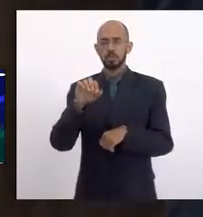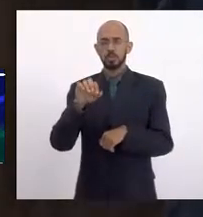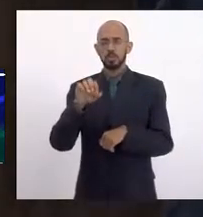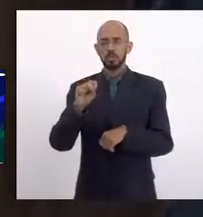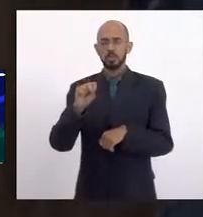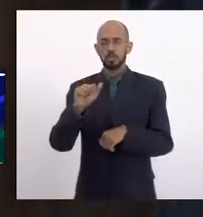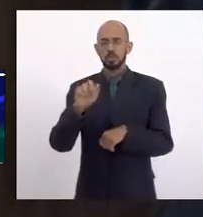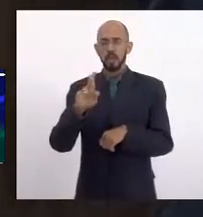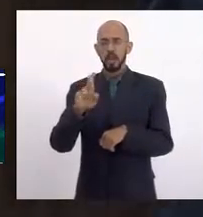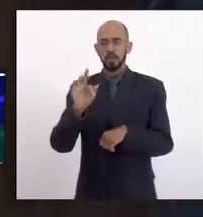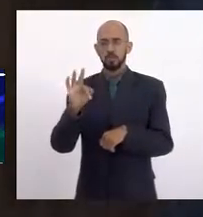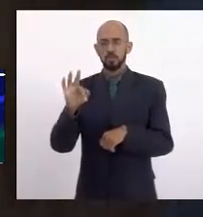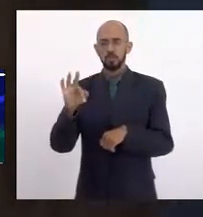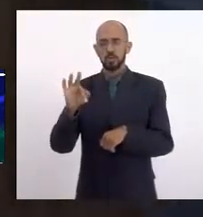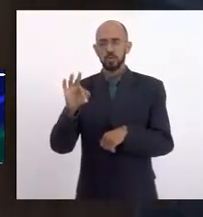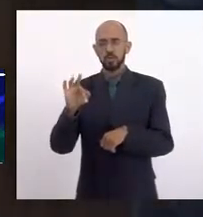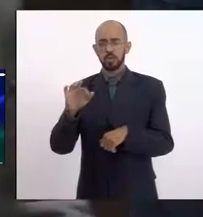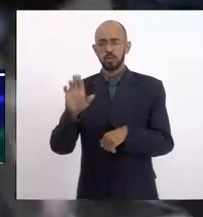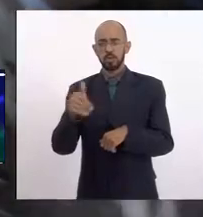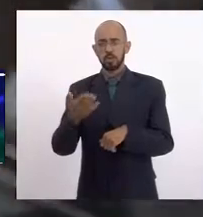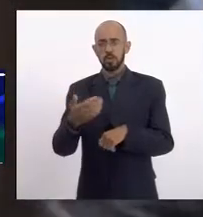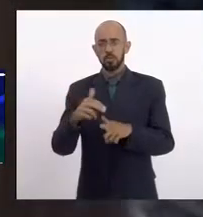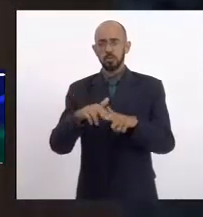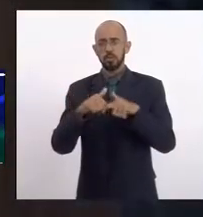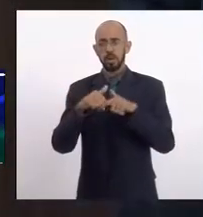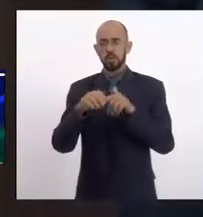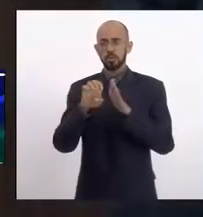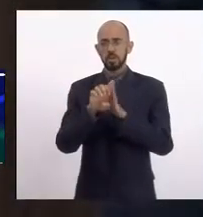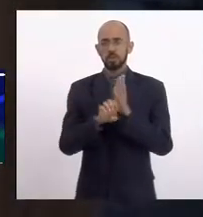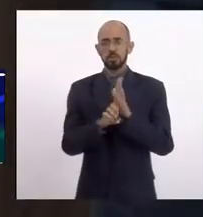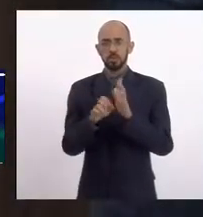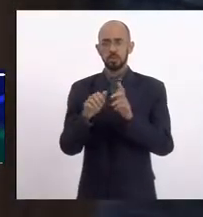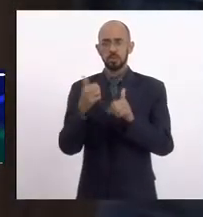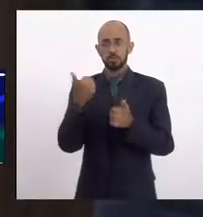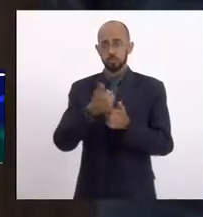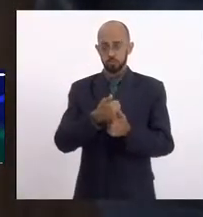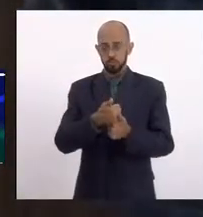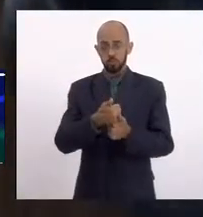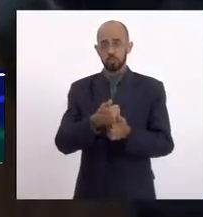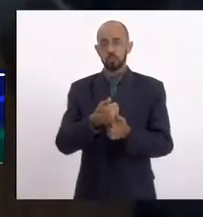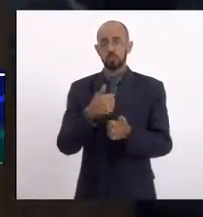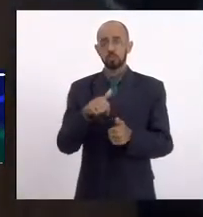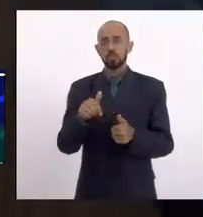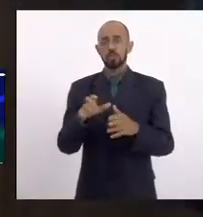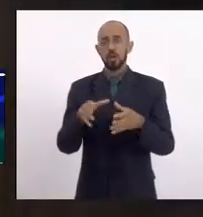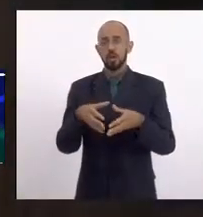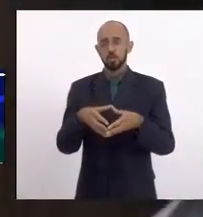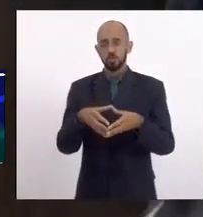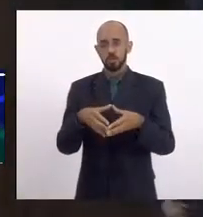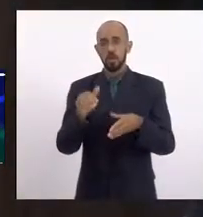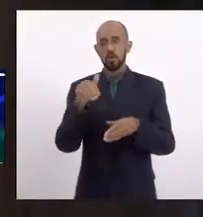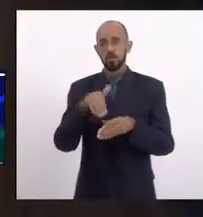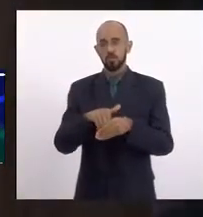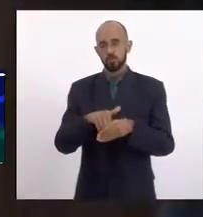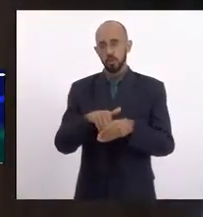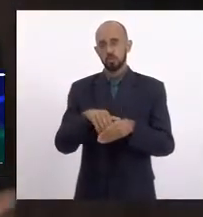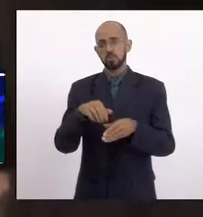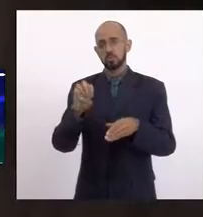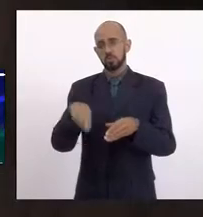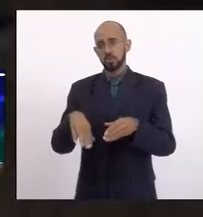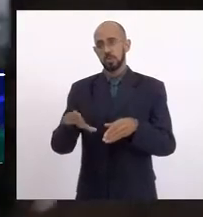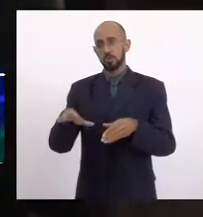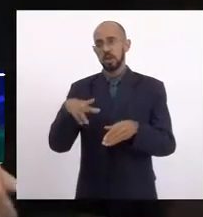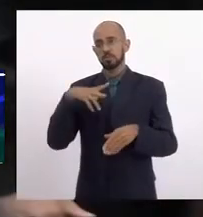led Então por enquanto aqui em função das emendas do substitutivo pela comissão o voto é favorável Mas eu posso individual nossa é